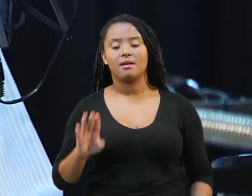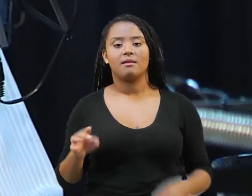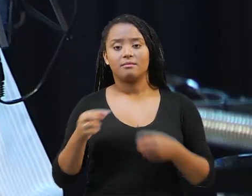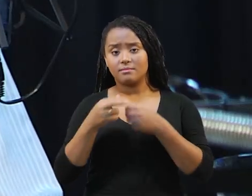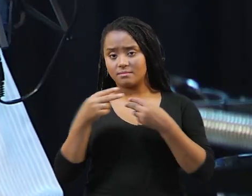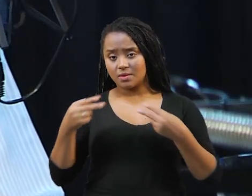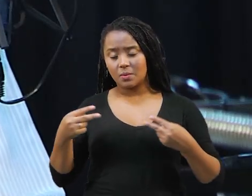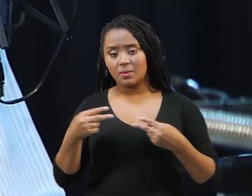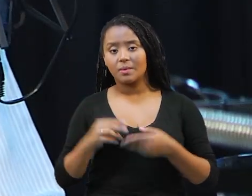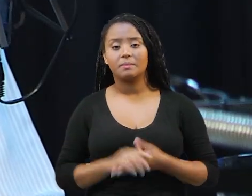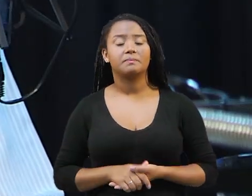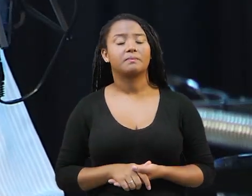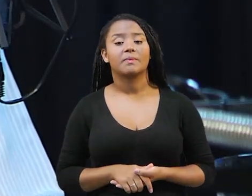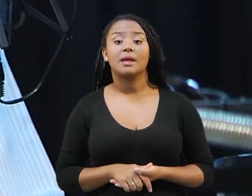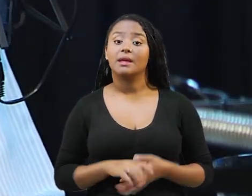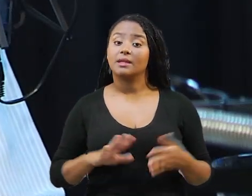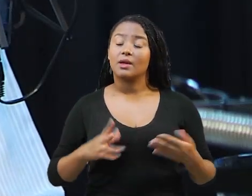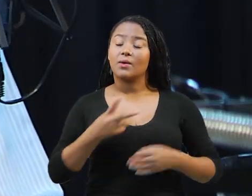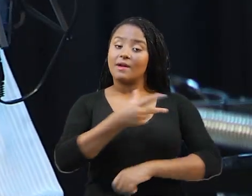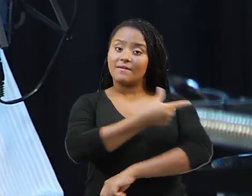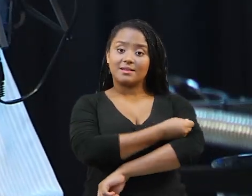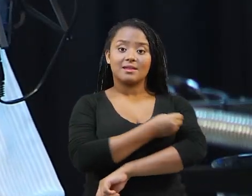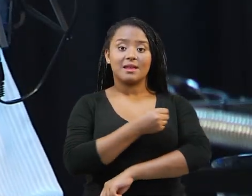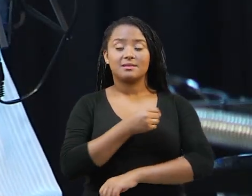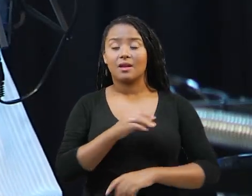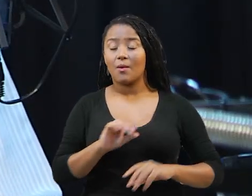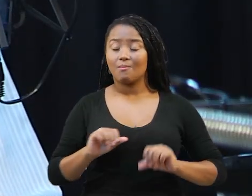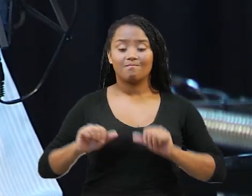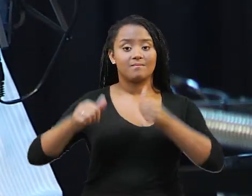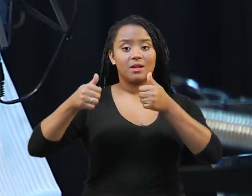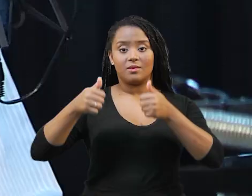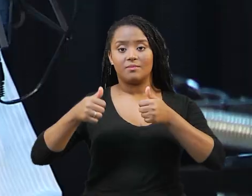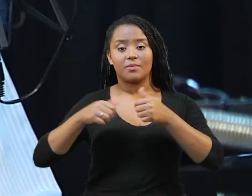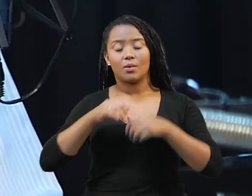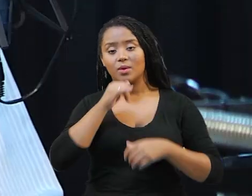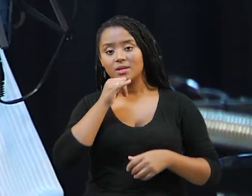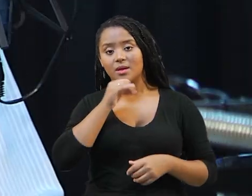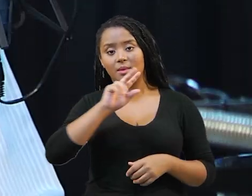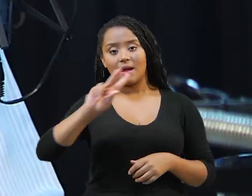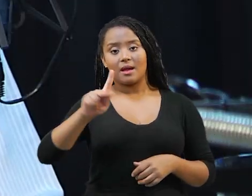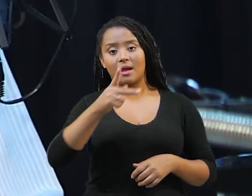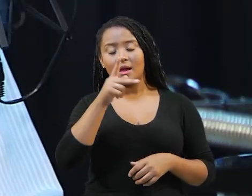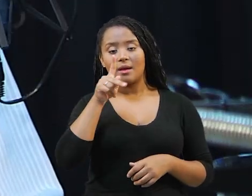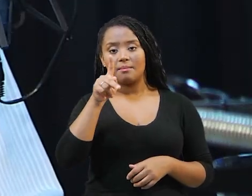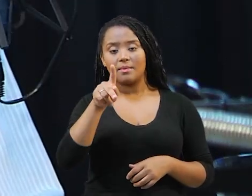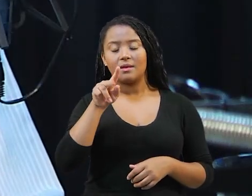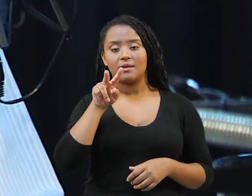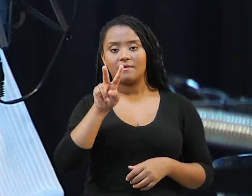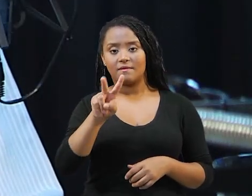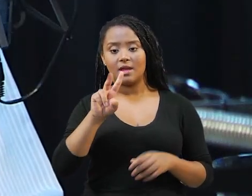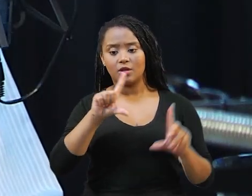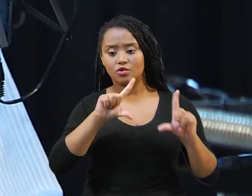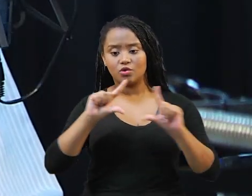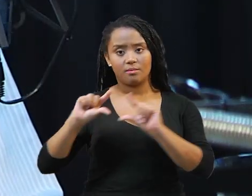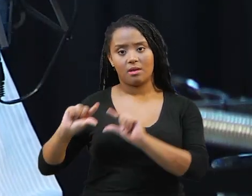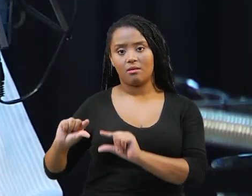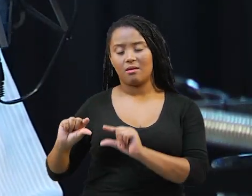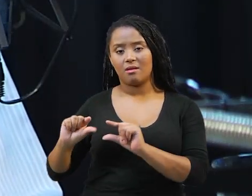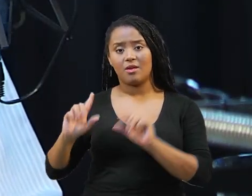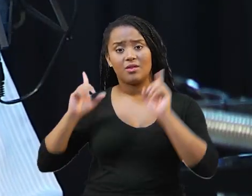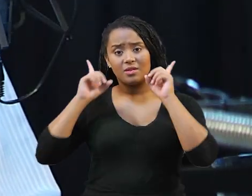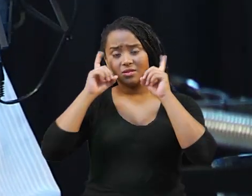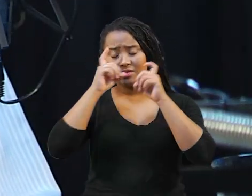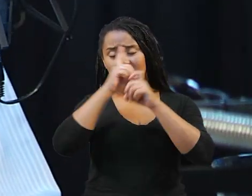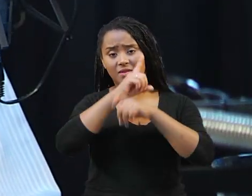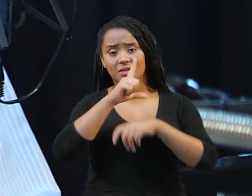vacinação, como isso já está melhor instituído nos países desenvolvidos, praticamente HPV nos países desenvolvidos, isso